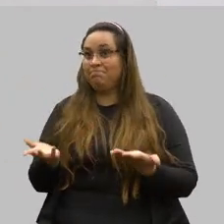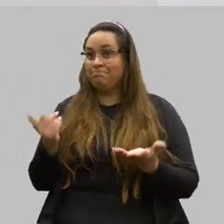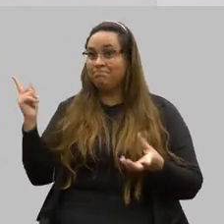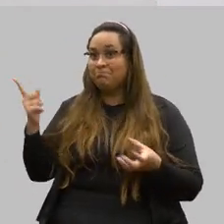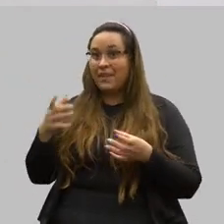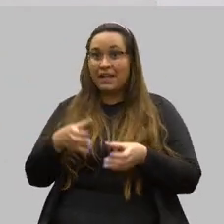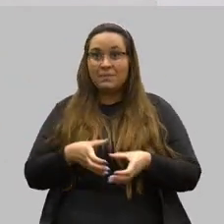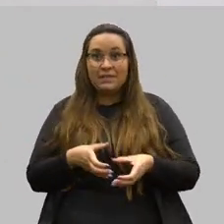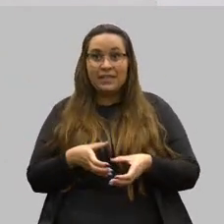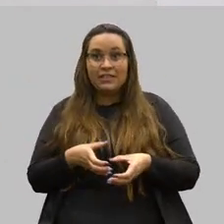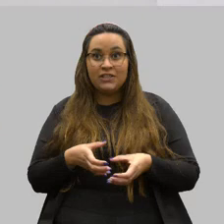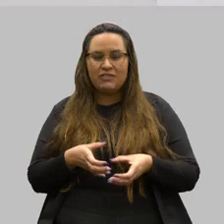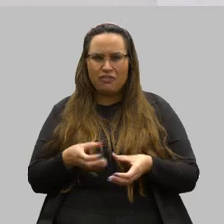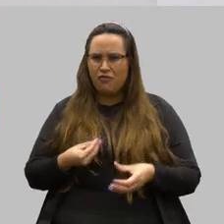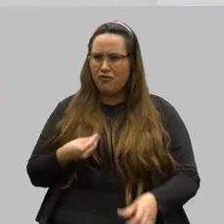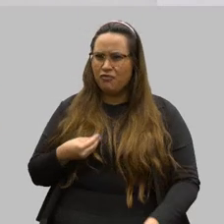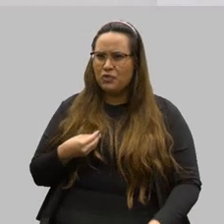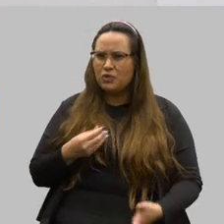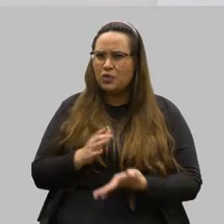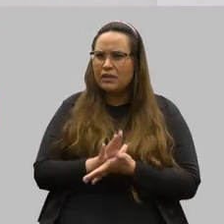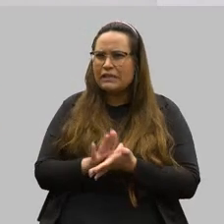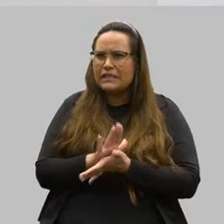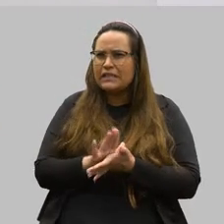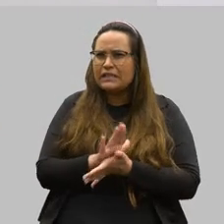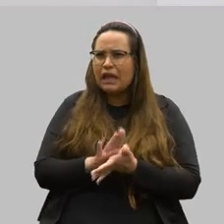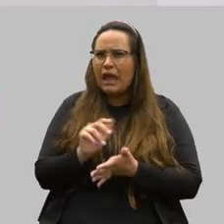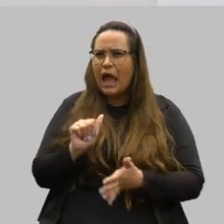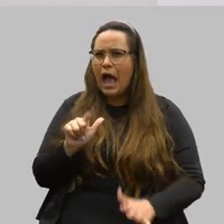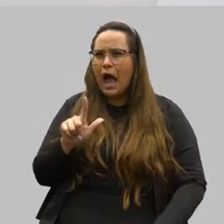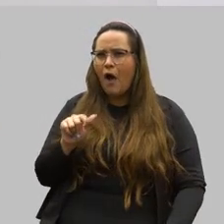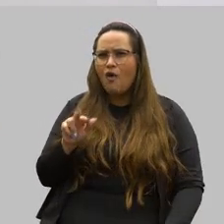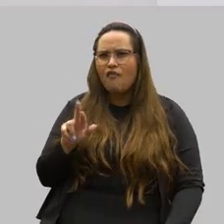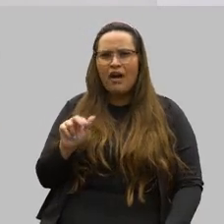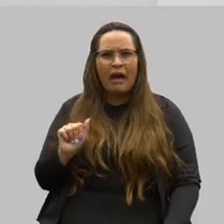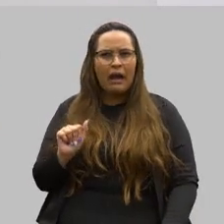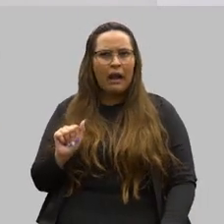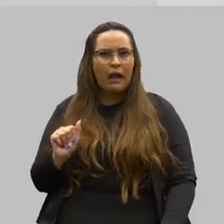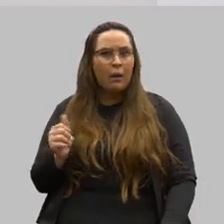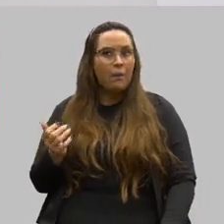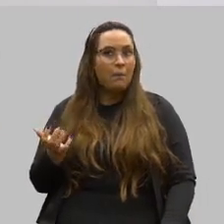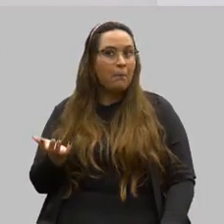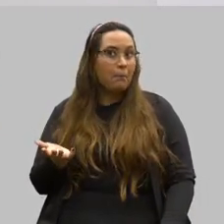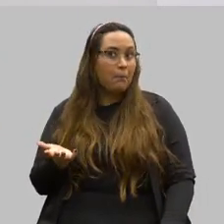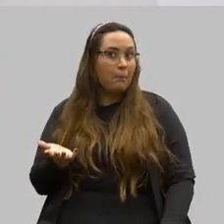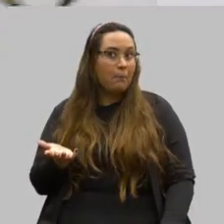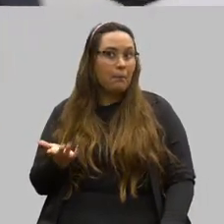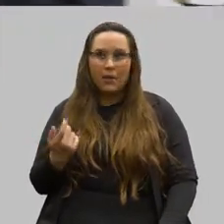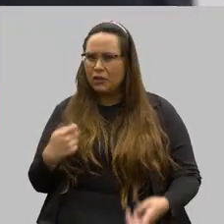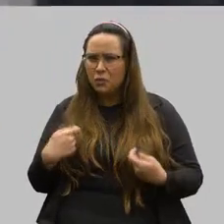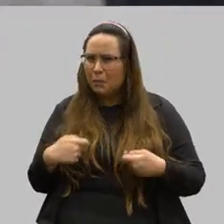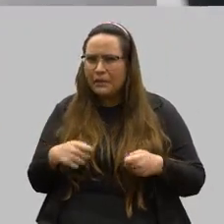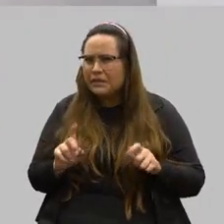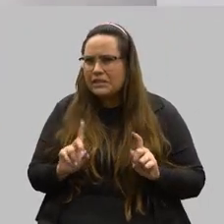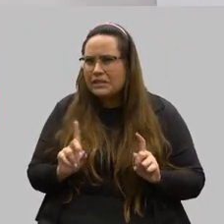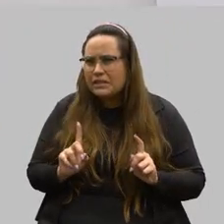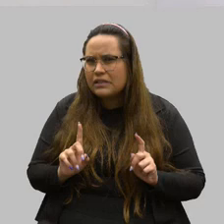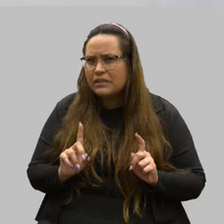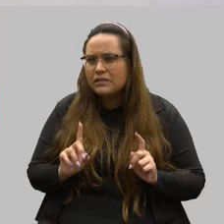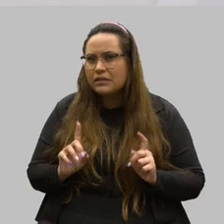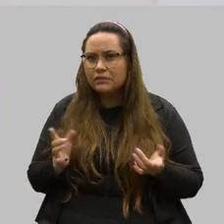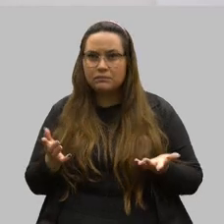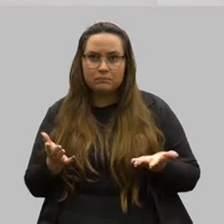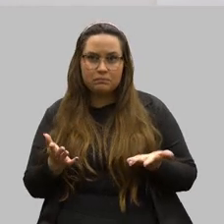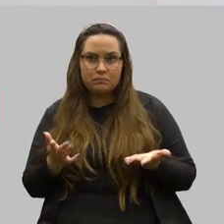administrativa funcionarem sem alvará panto tempo não é necessário não tem responsabilidades que